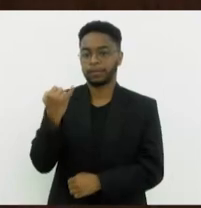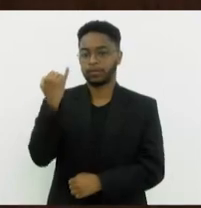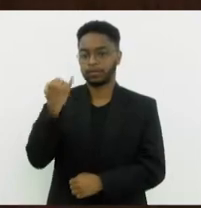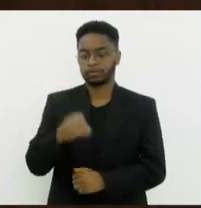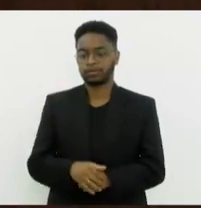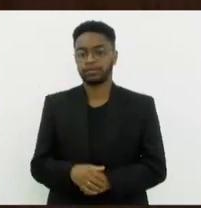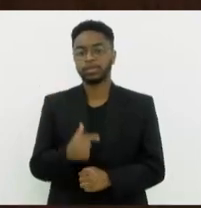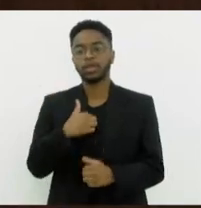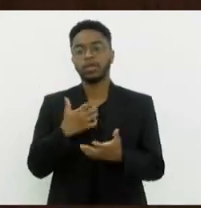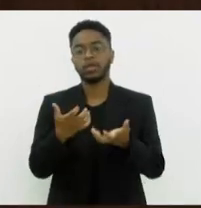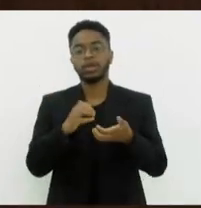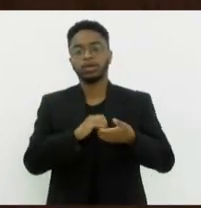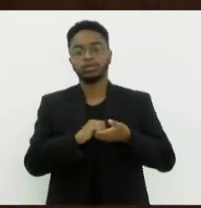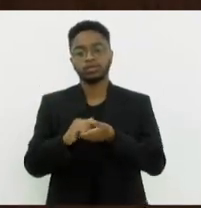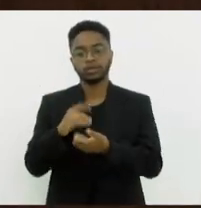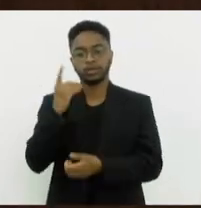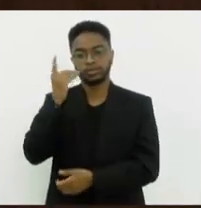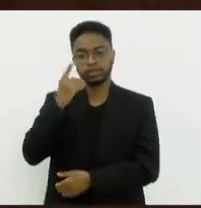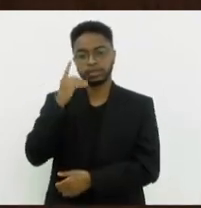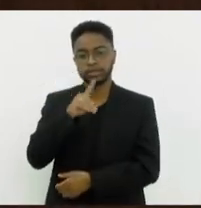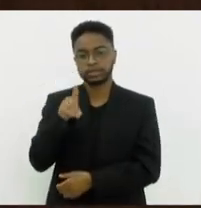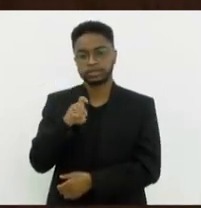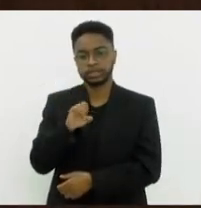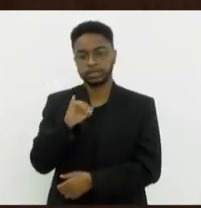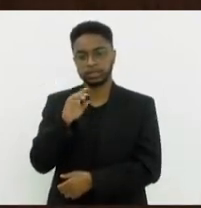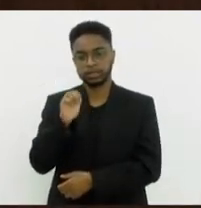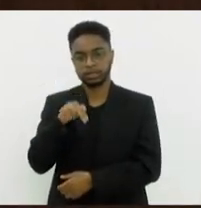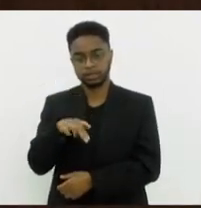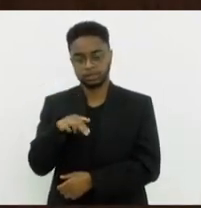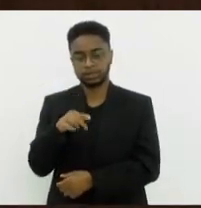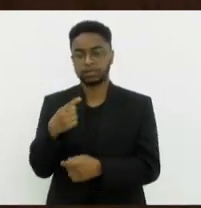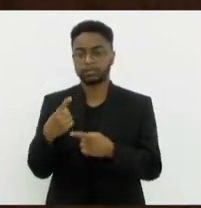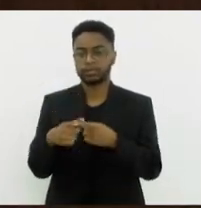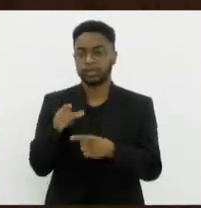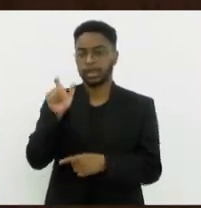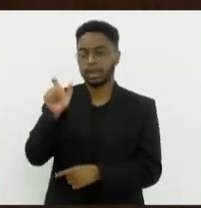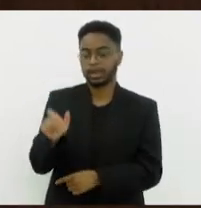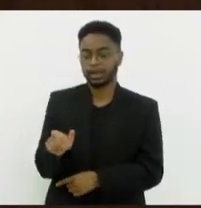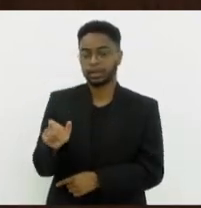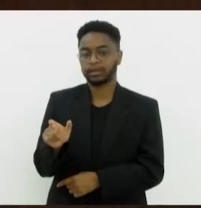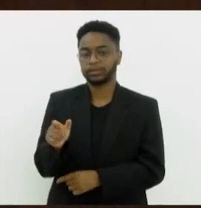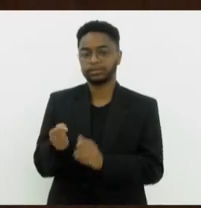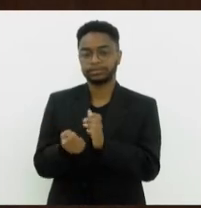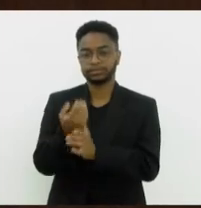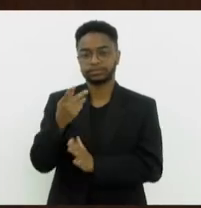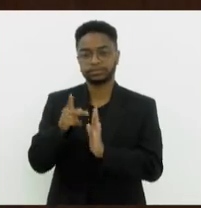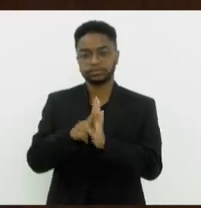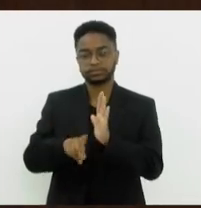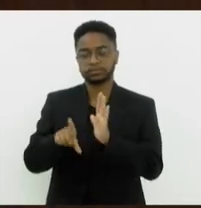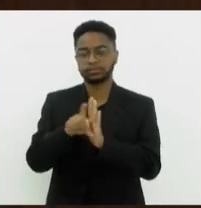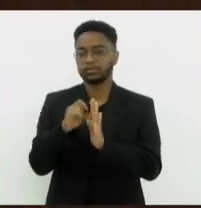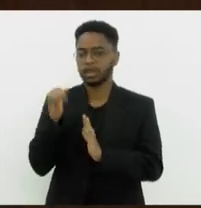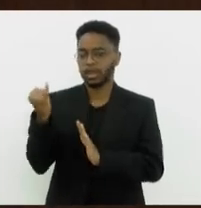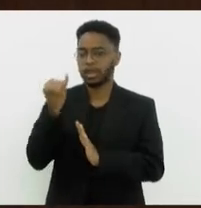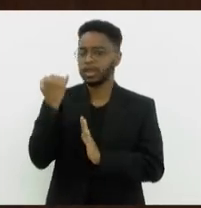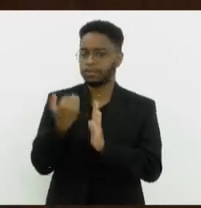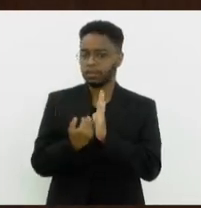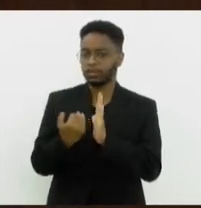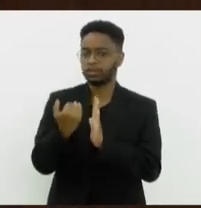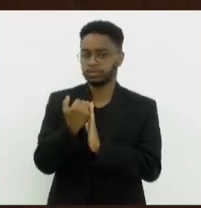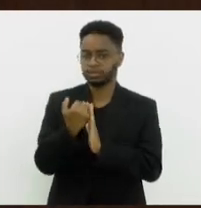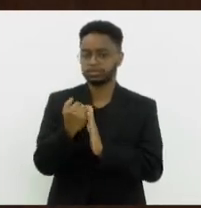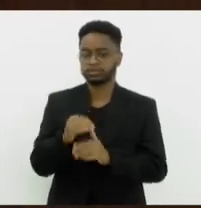aqui saudar a deputada Zeidan. Deputada Zeidan apresenta um projeto de extrema